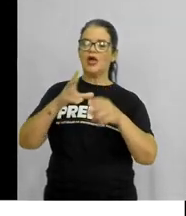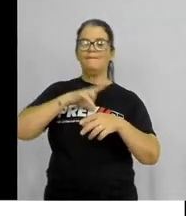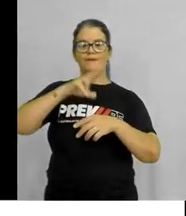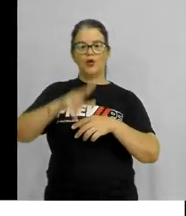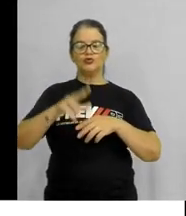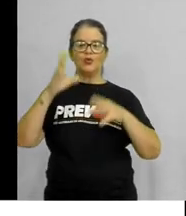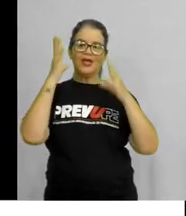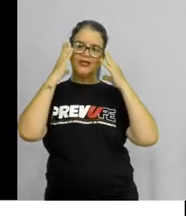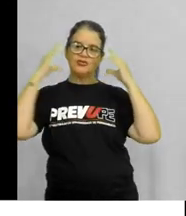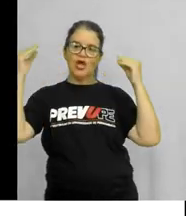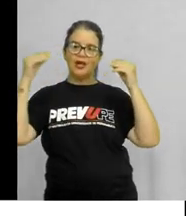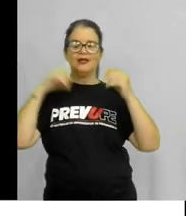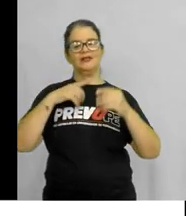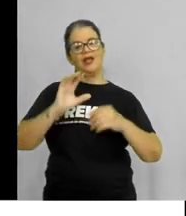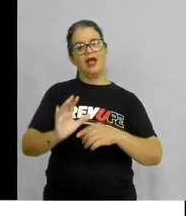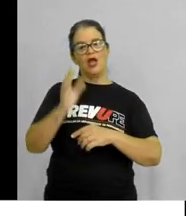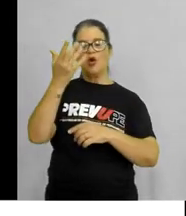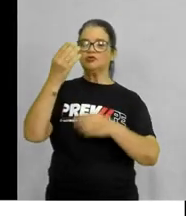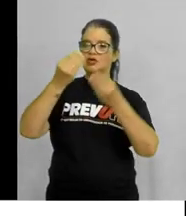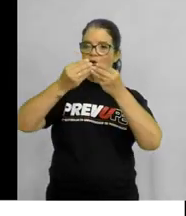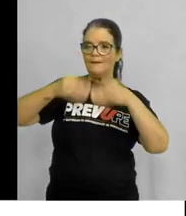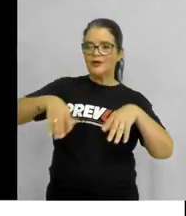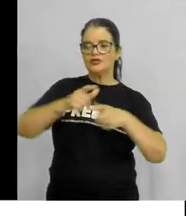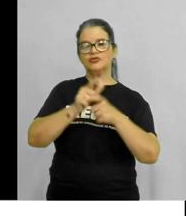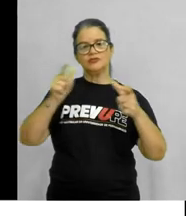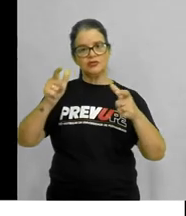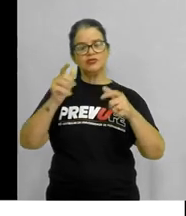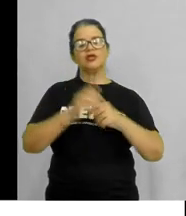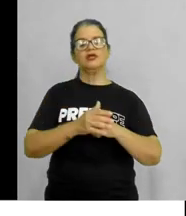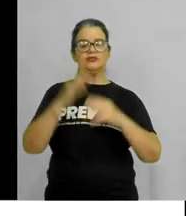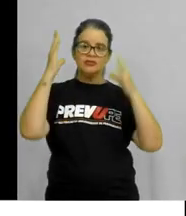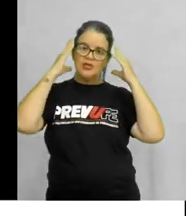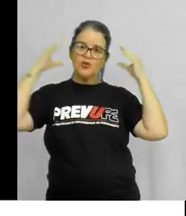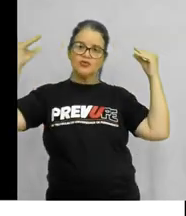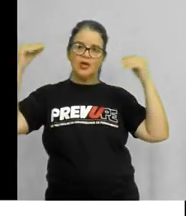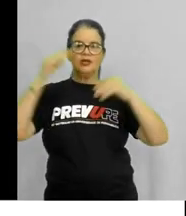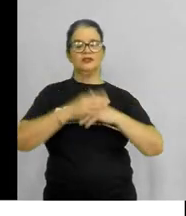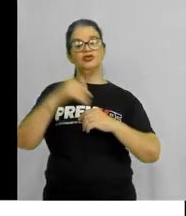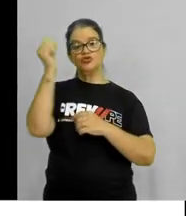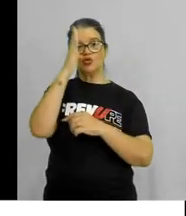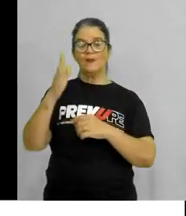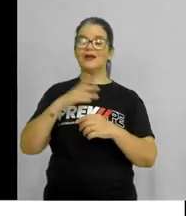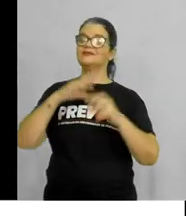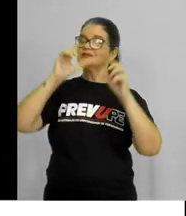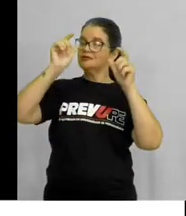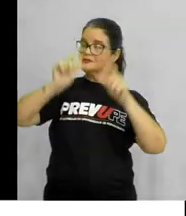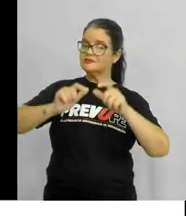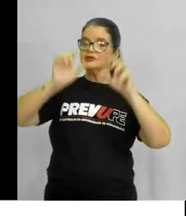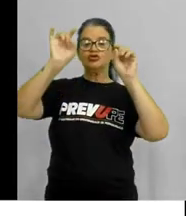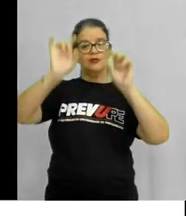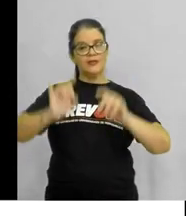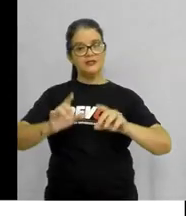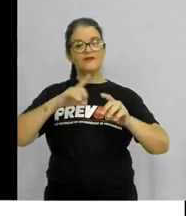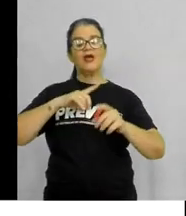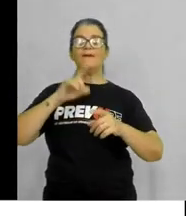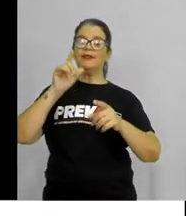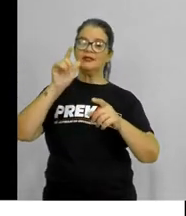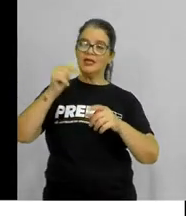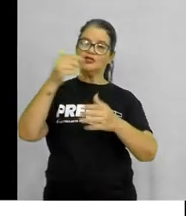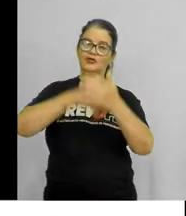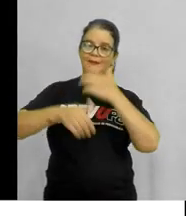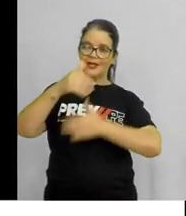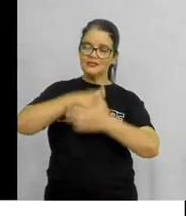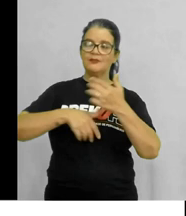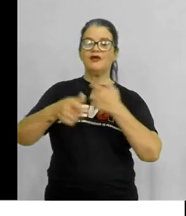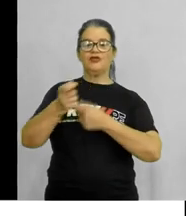Holanda causando grandes prejuízos aos holandeses no Brasil especificamente eles participavam